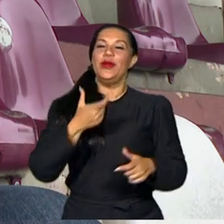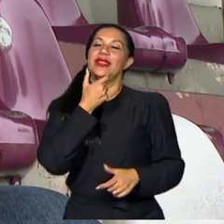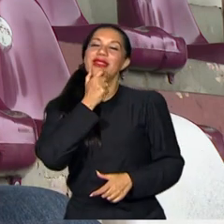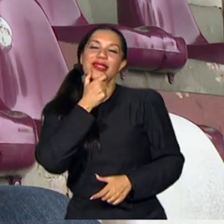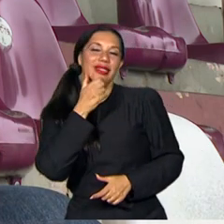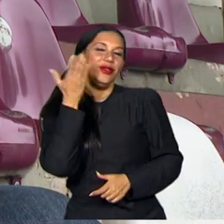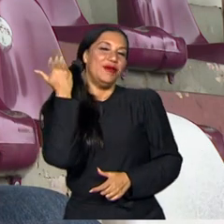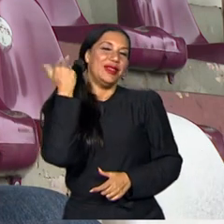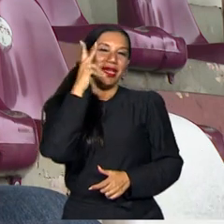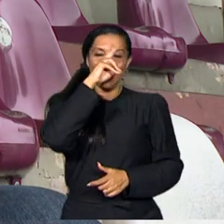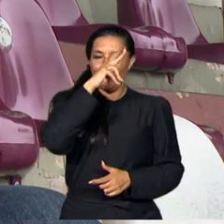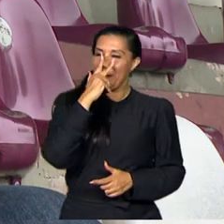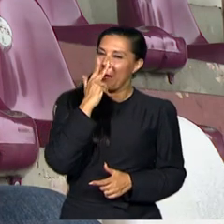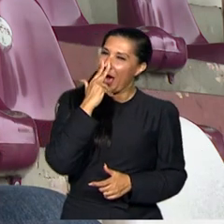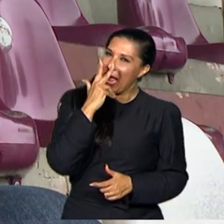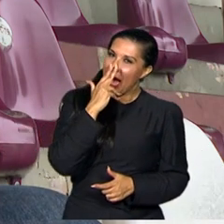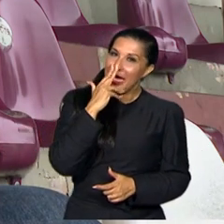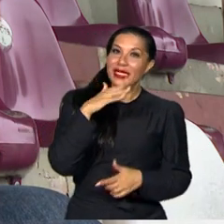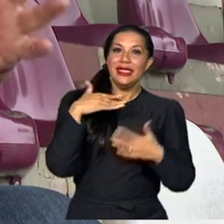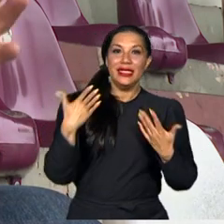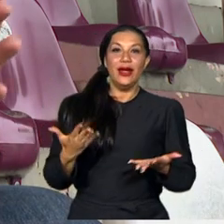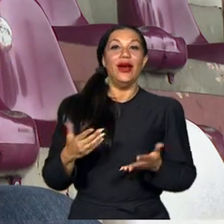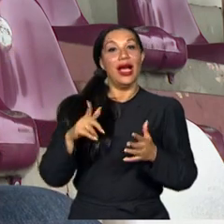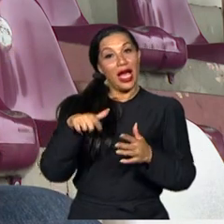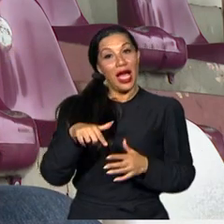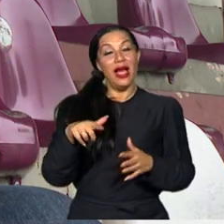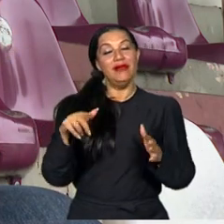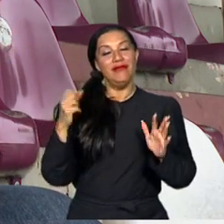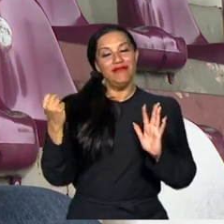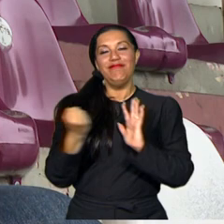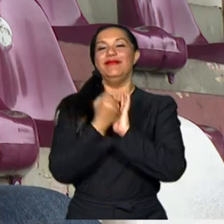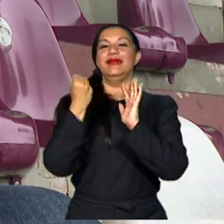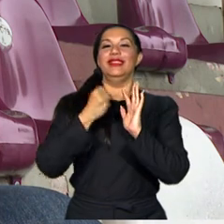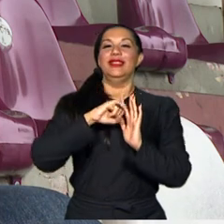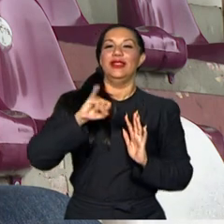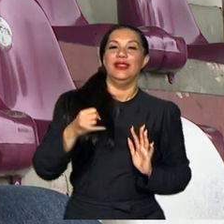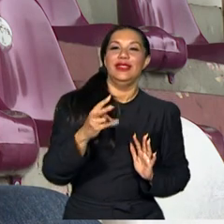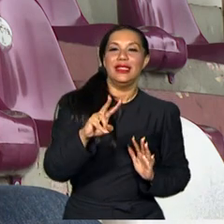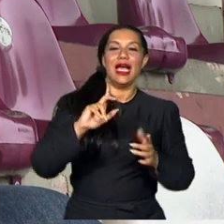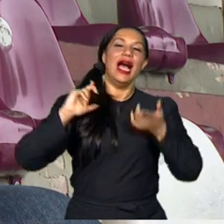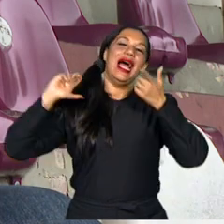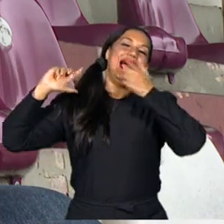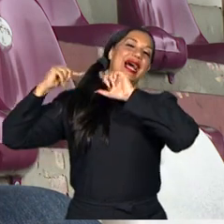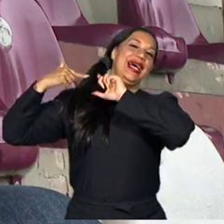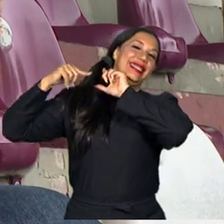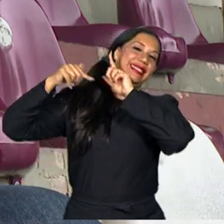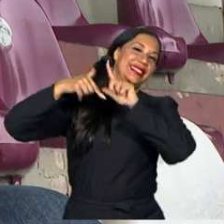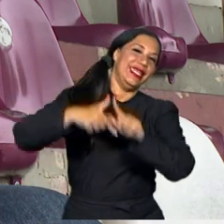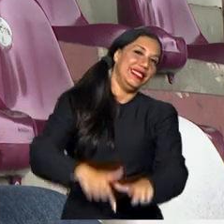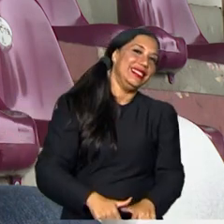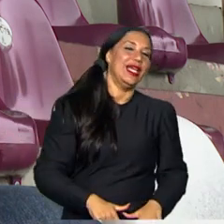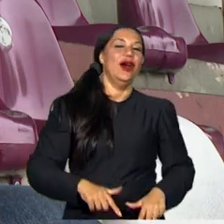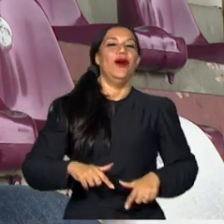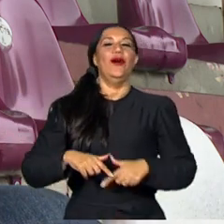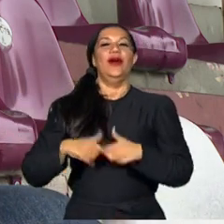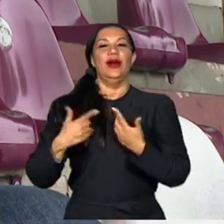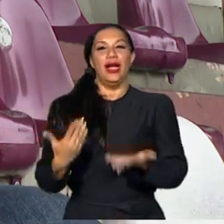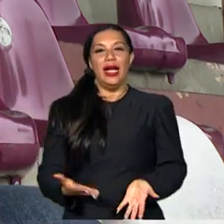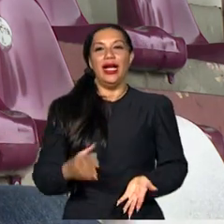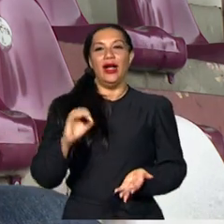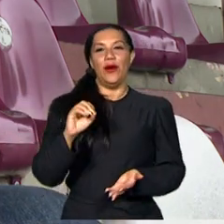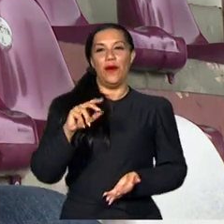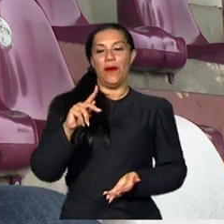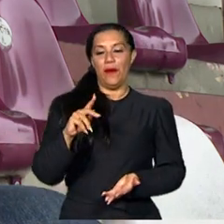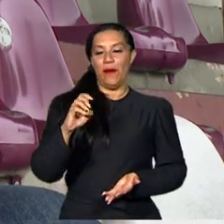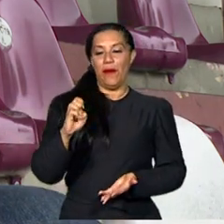também, tá certo? E é isso que marca bastante o Juventus, essa tradição, o operário faz, há um